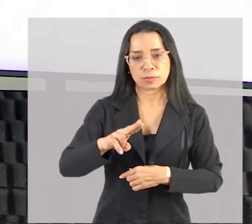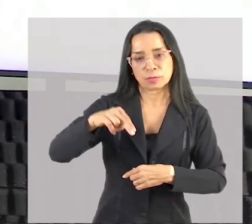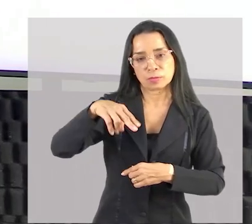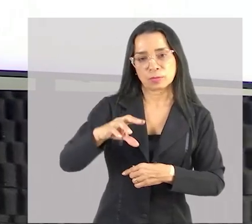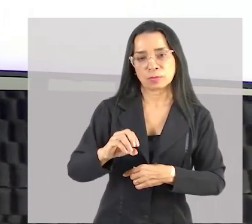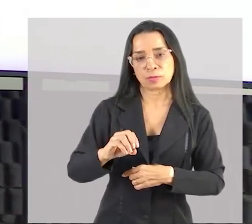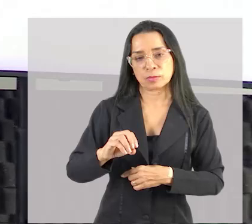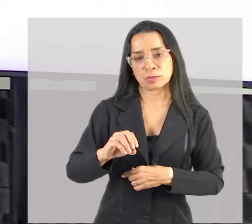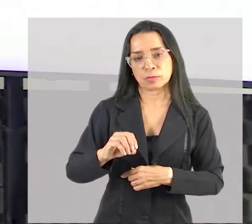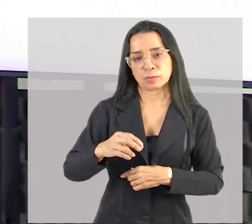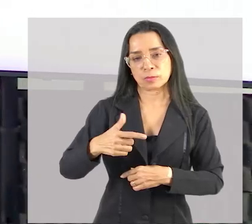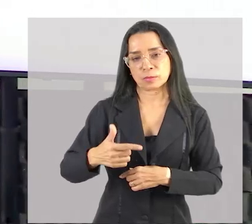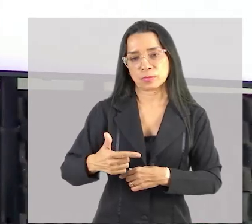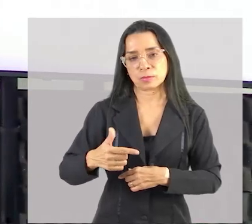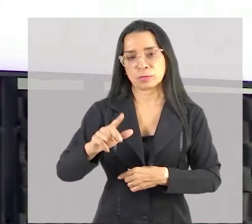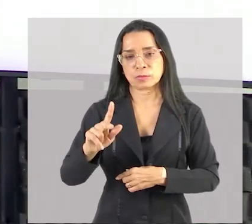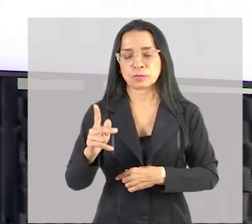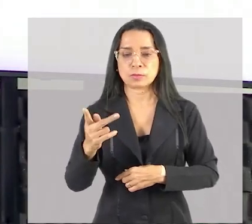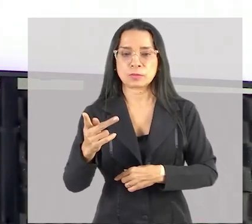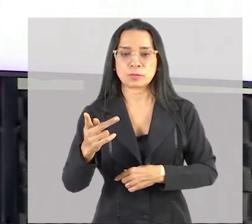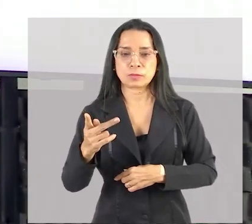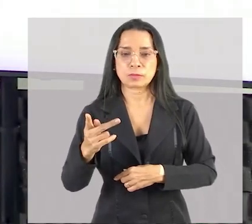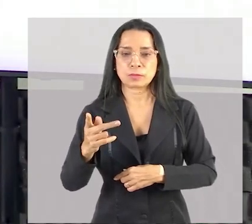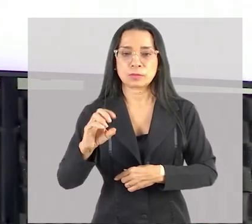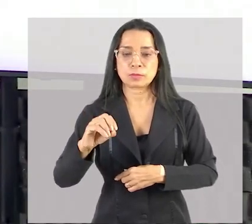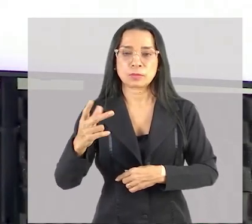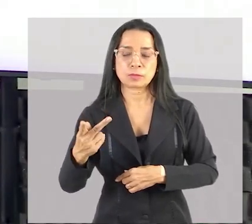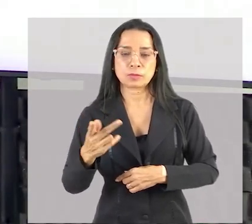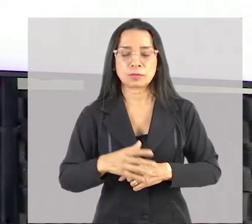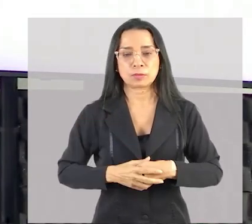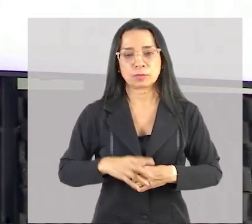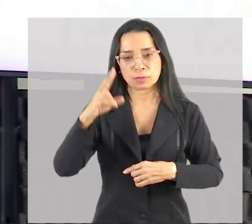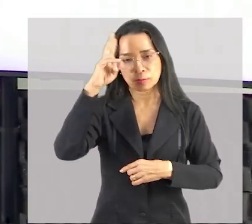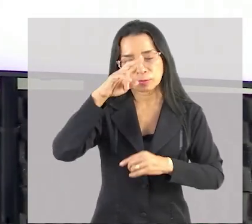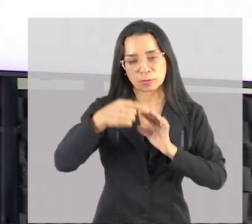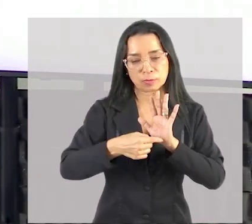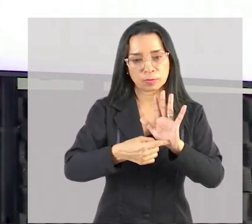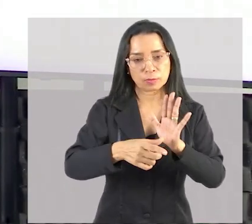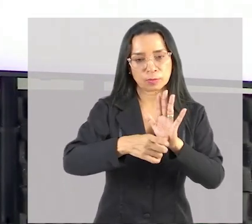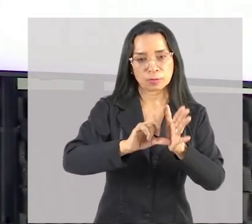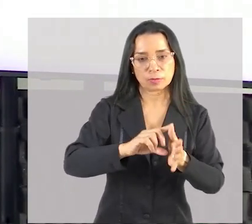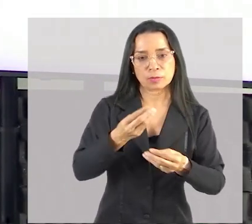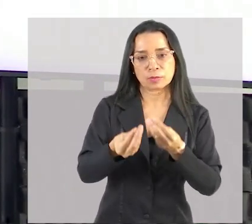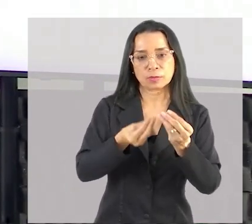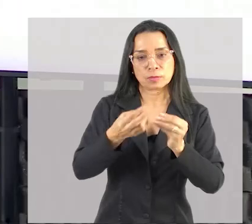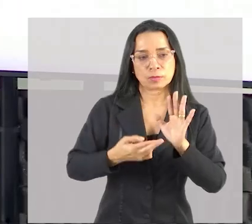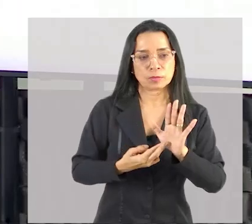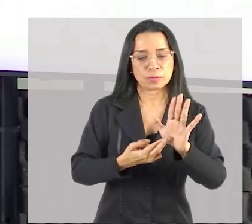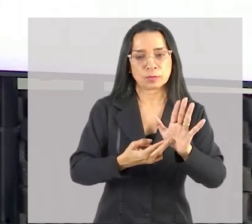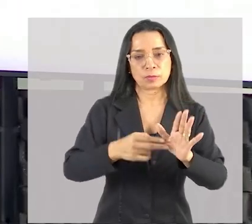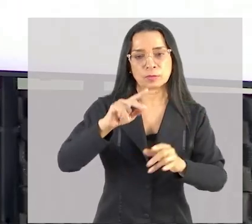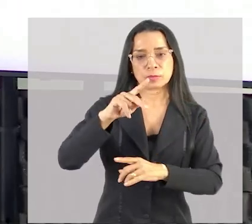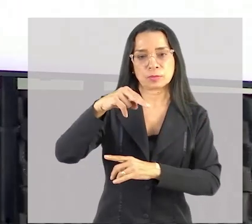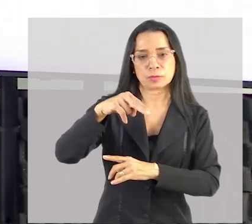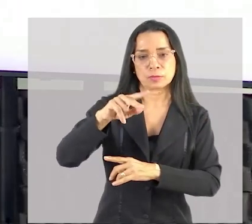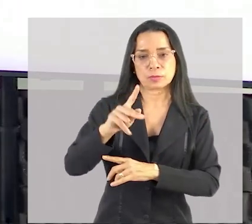O NO2H. Lembrando que eu já mostrei anteriormente, é uma forma de representar o ácido nítrico.